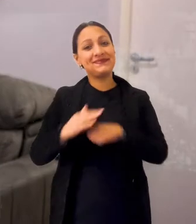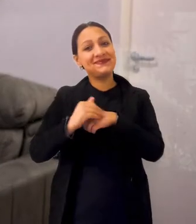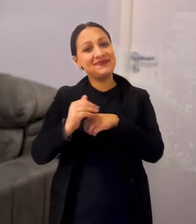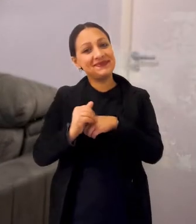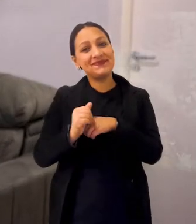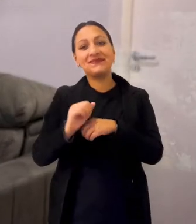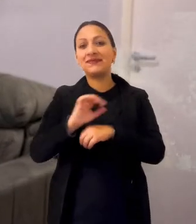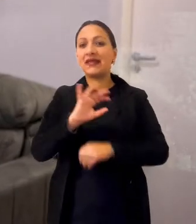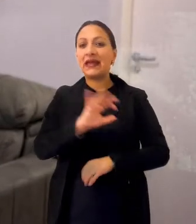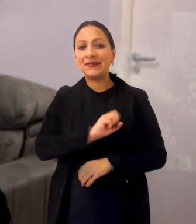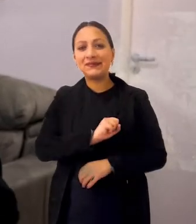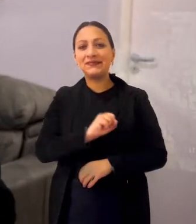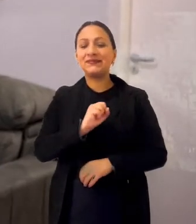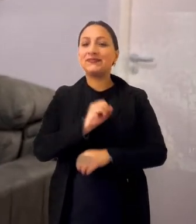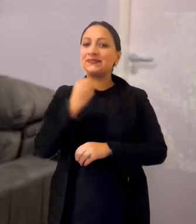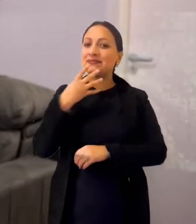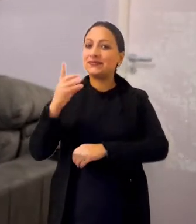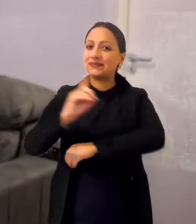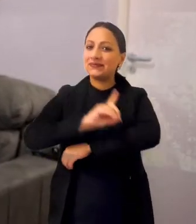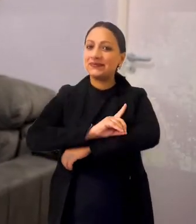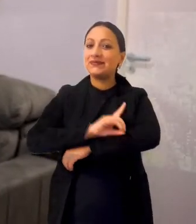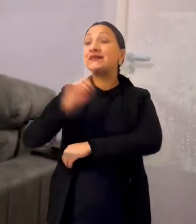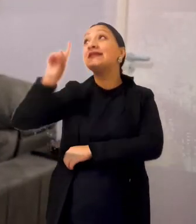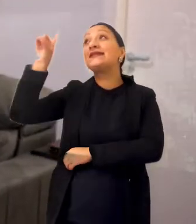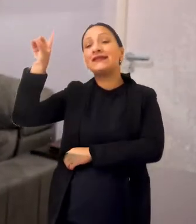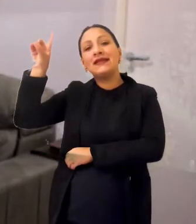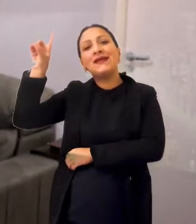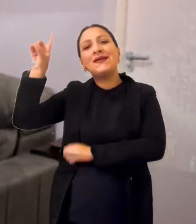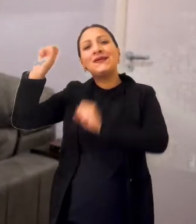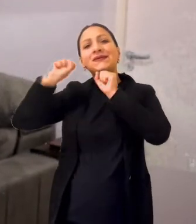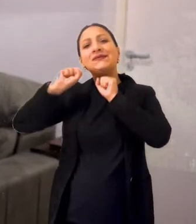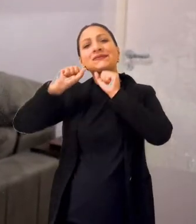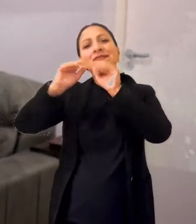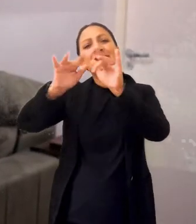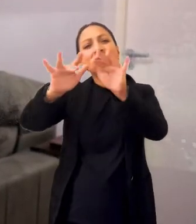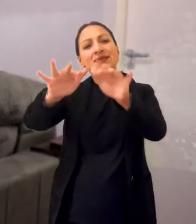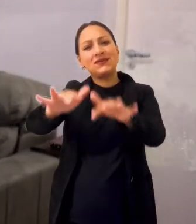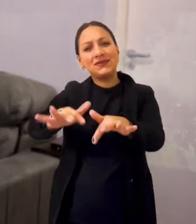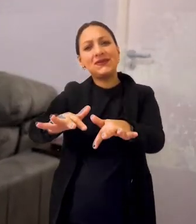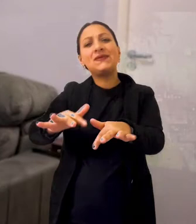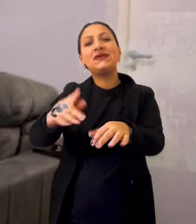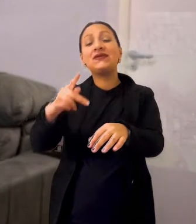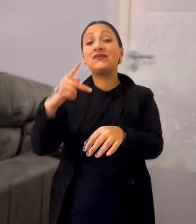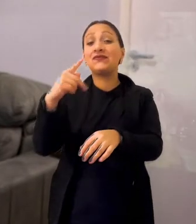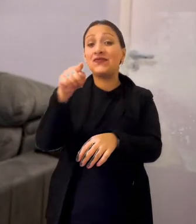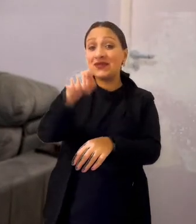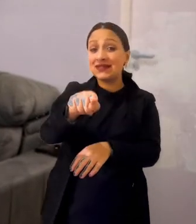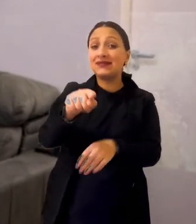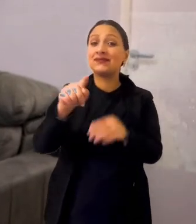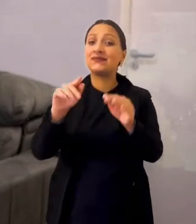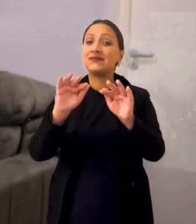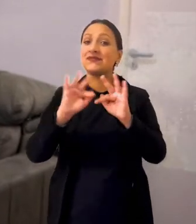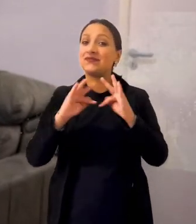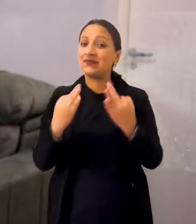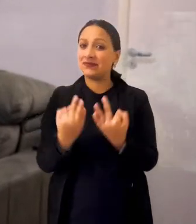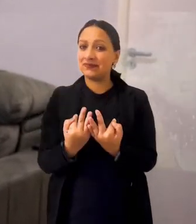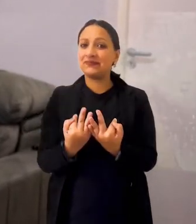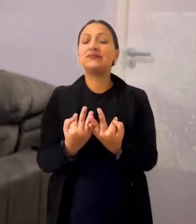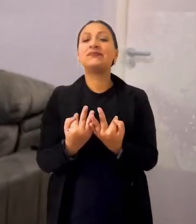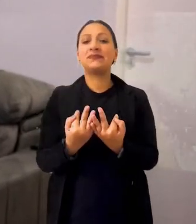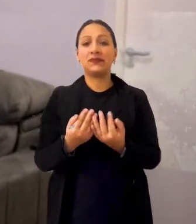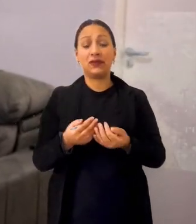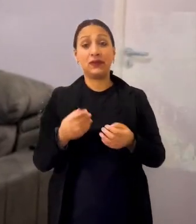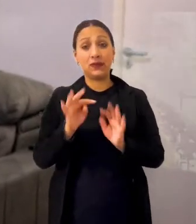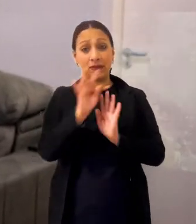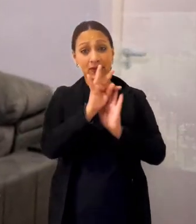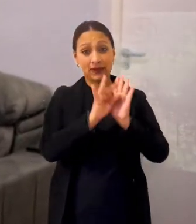Gente querida, amada, bom dia. Deus conceda nesse dia de hoje muitas bênçãos sobre você e a sua casa. Tem